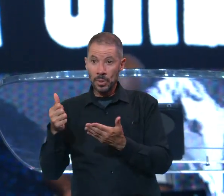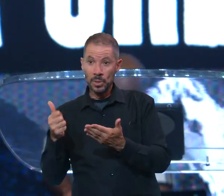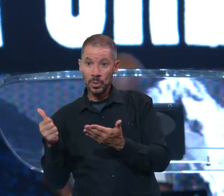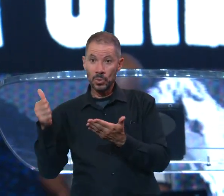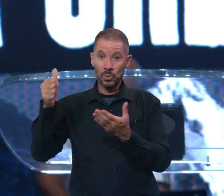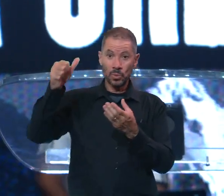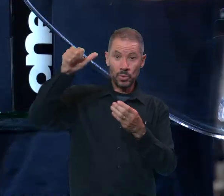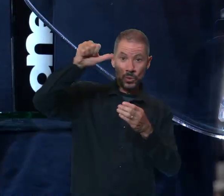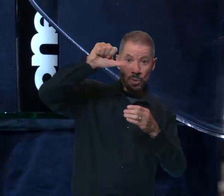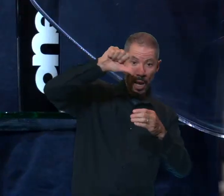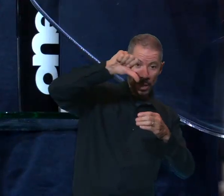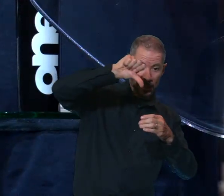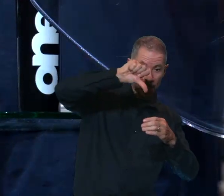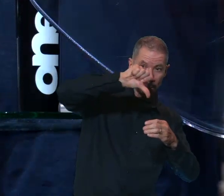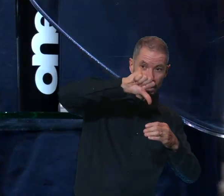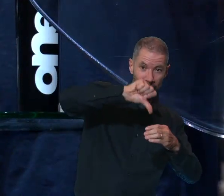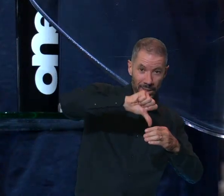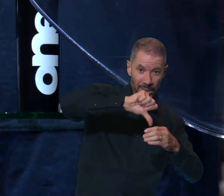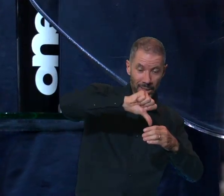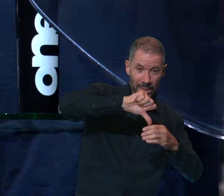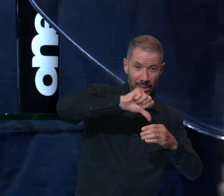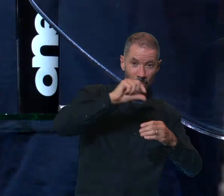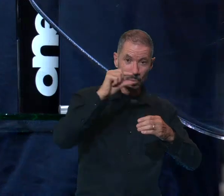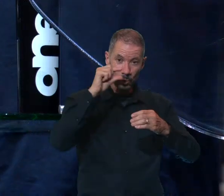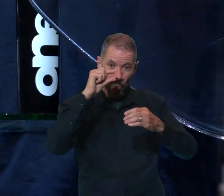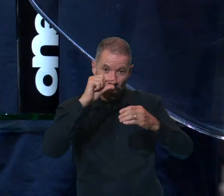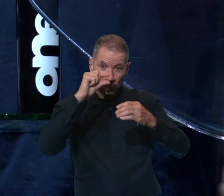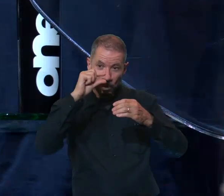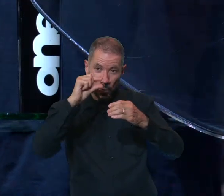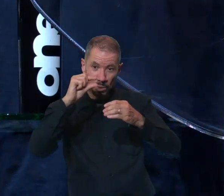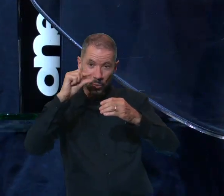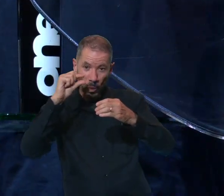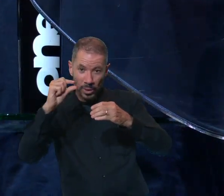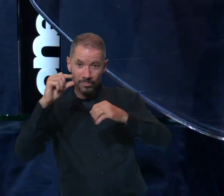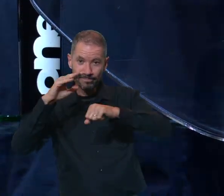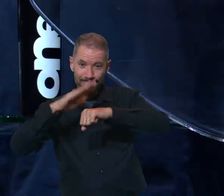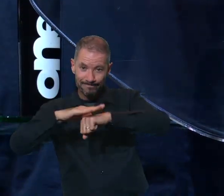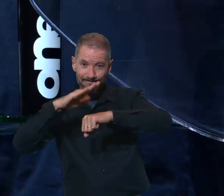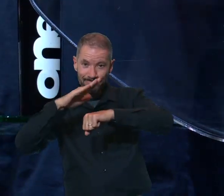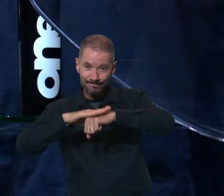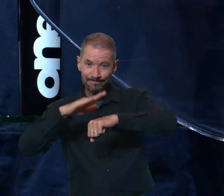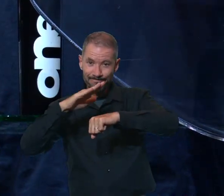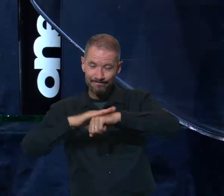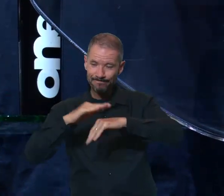E você vai formando de pouquinho. É grão após grão, atitude